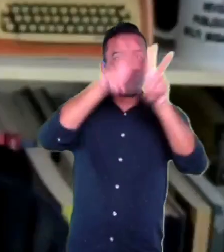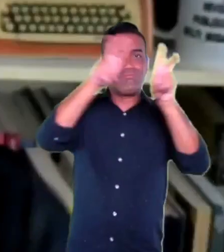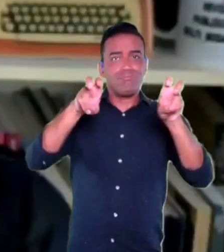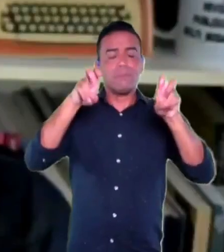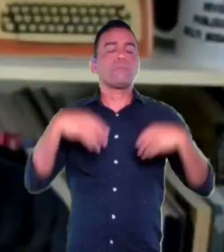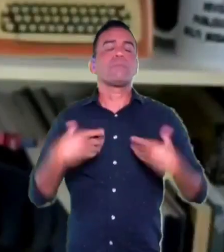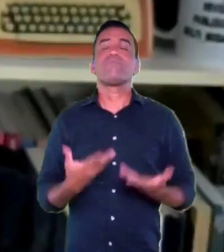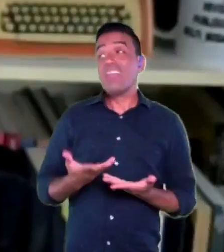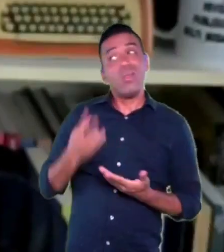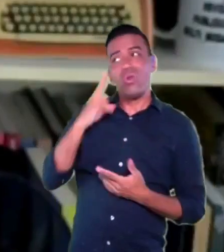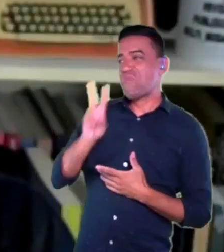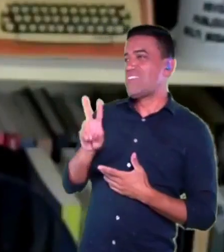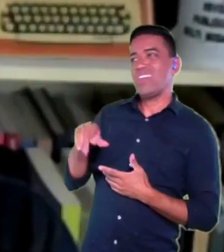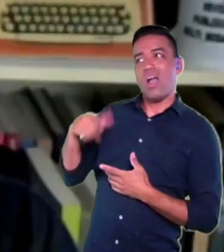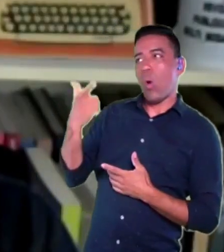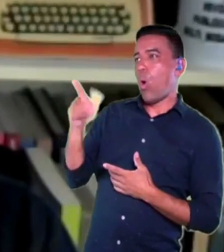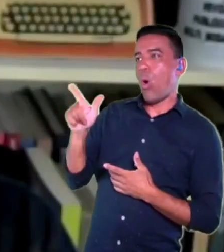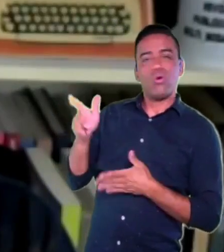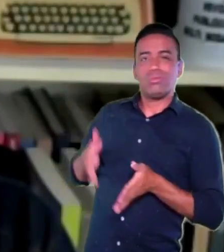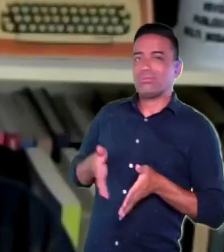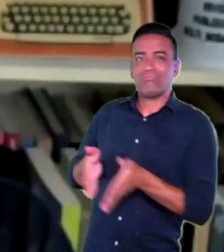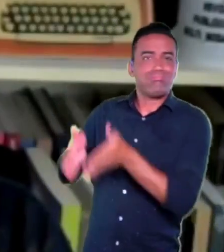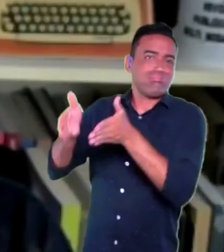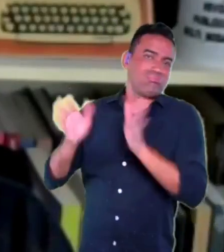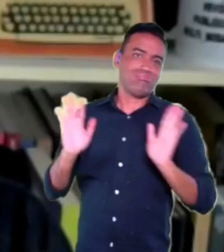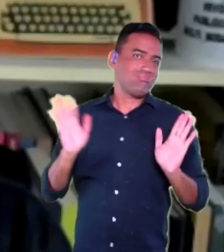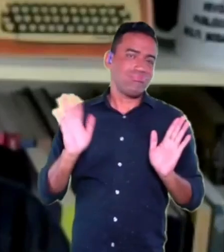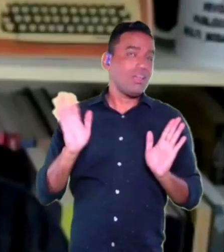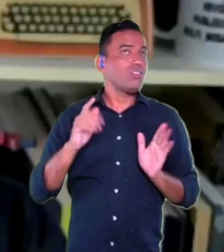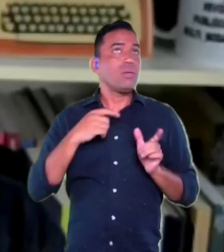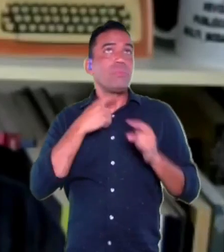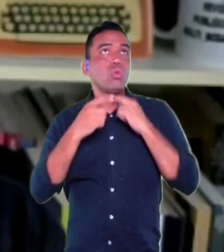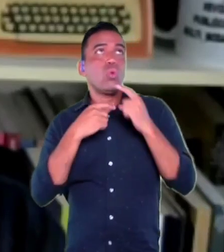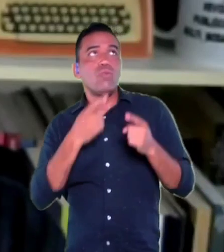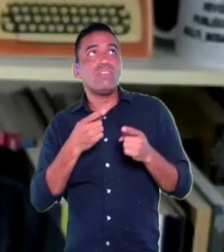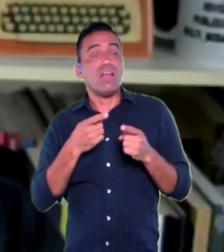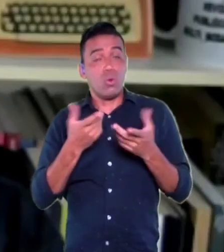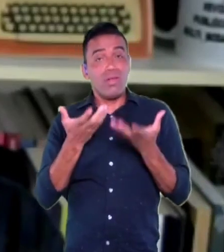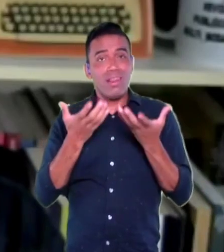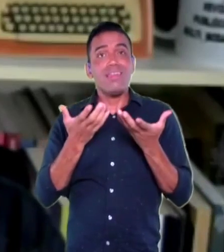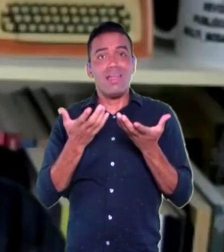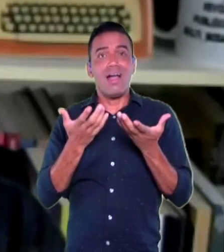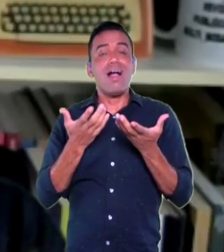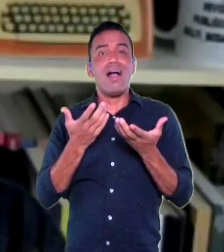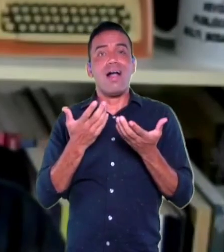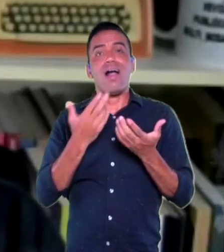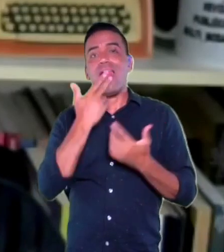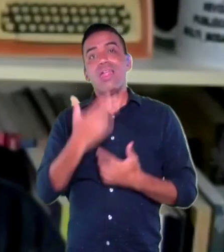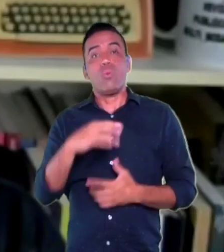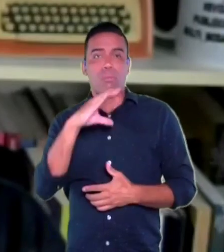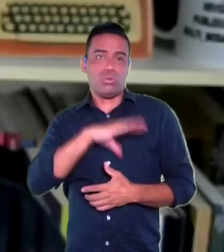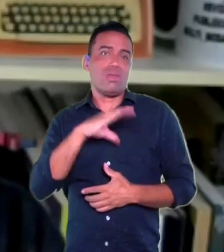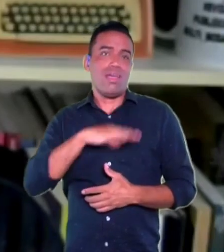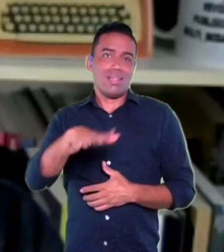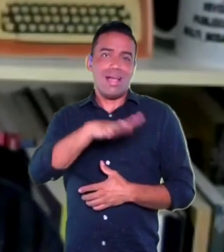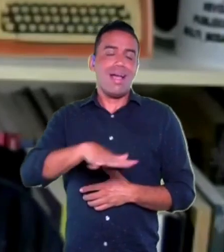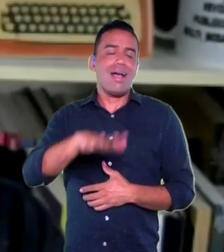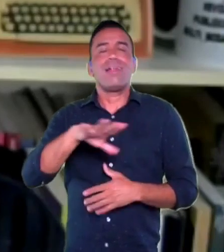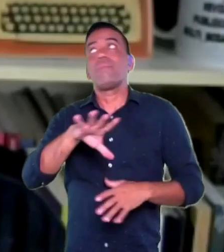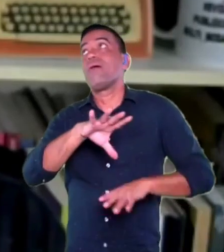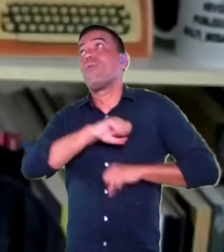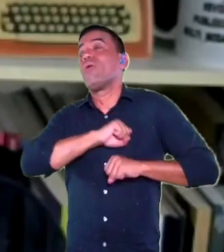via outra saída, não. Na verdade, eu fiquei na dúvida. Eu sabia que eu queria trabalhar com língua portuguesa, de algum jeito, na minha paixão,